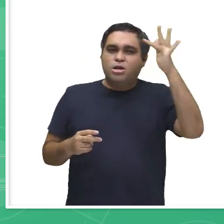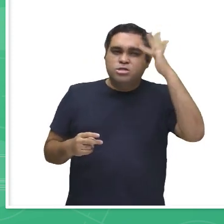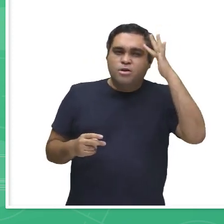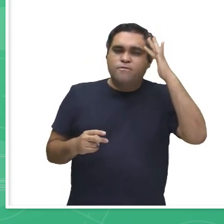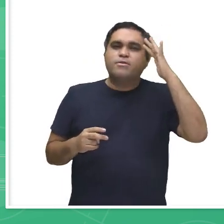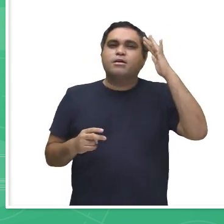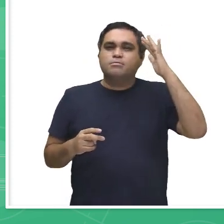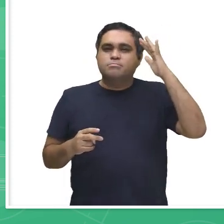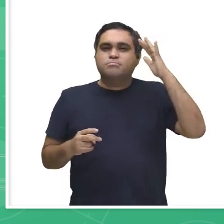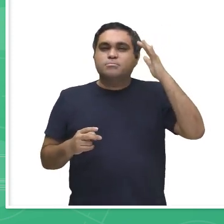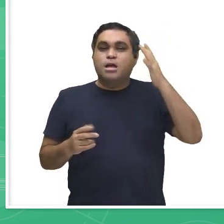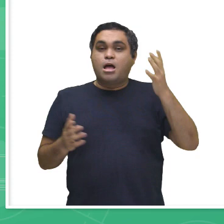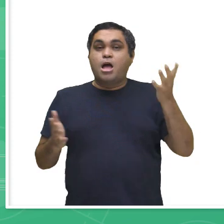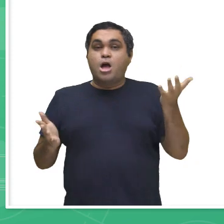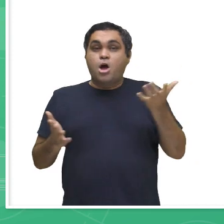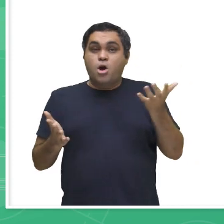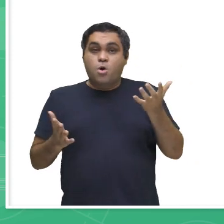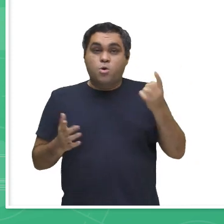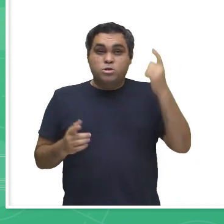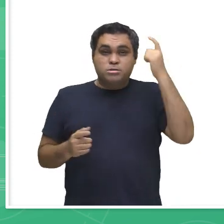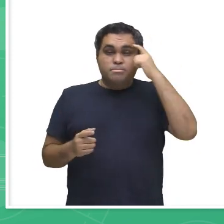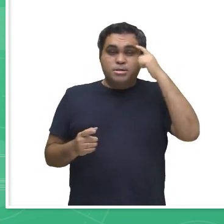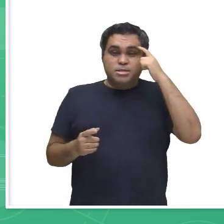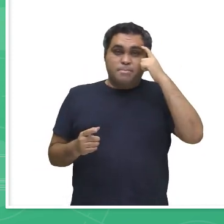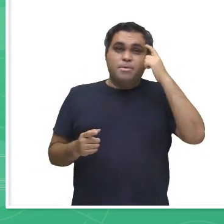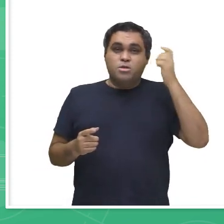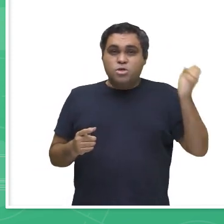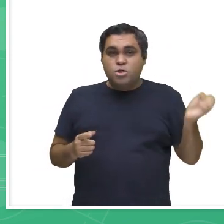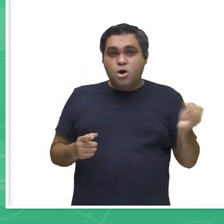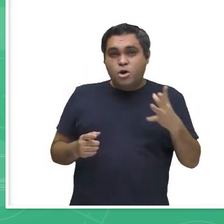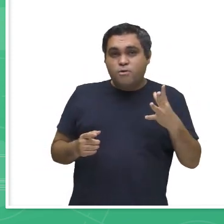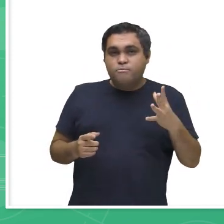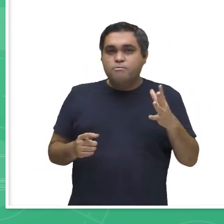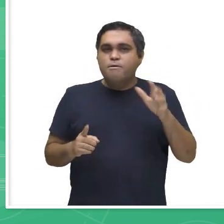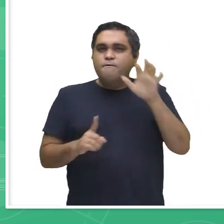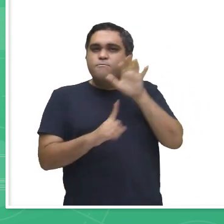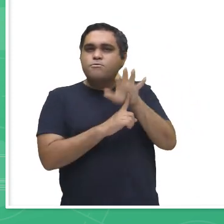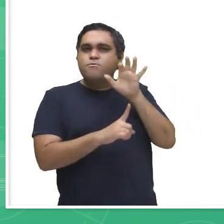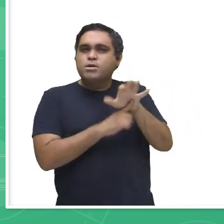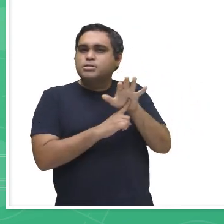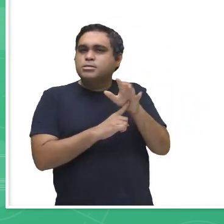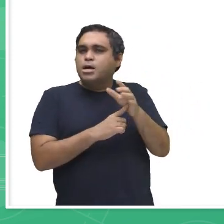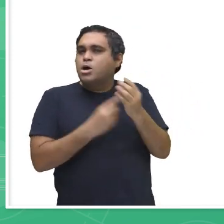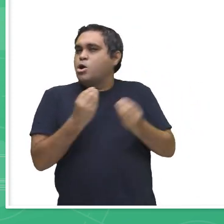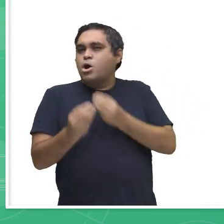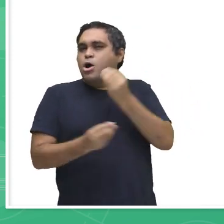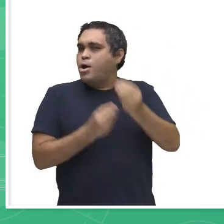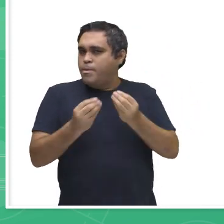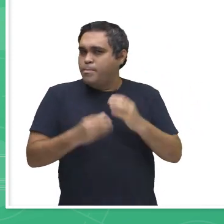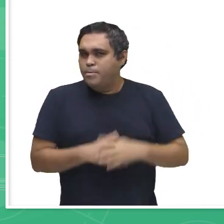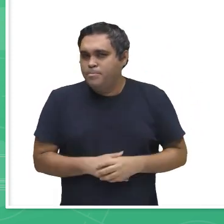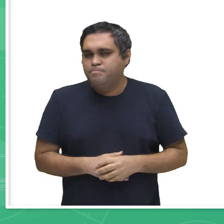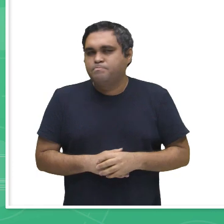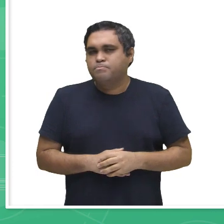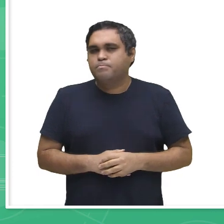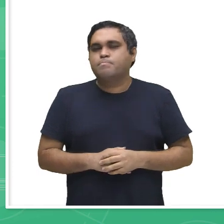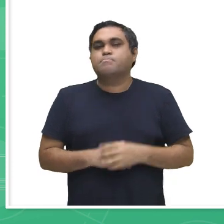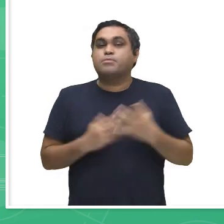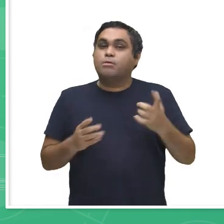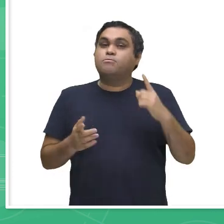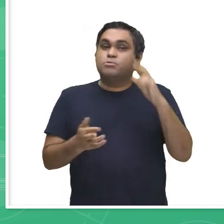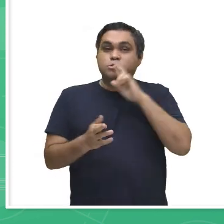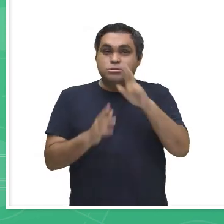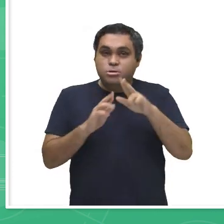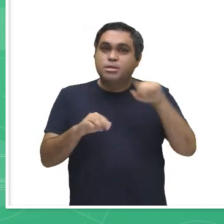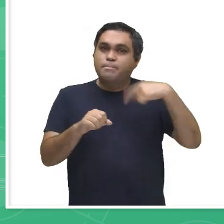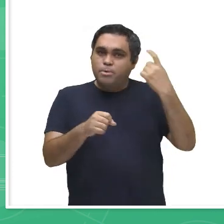para o pensamento moderno e atual? Perfeito? Vamos lá responder e daqui a pouco a gente volta para dar essas respostas